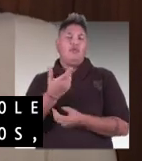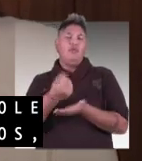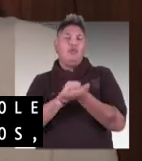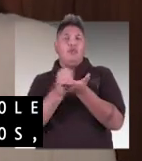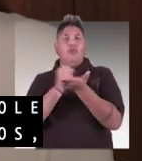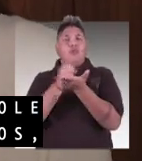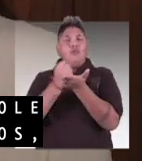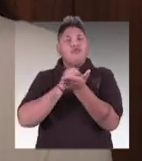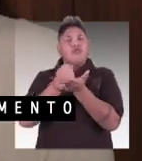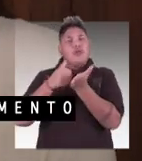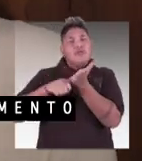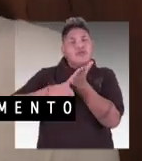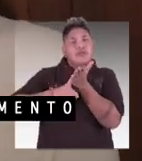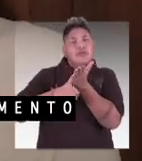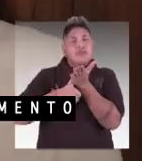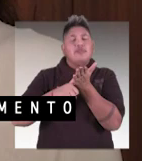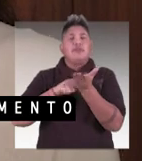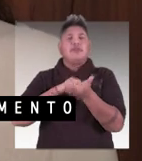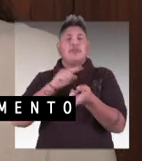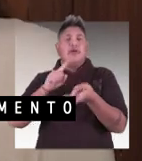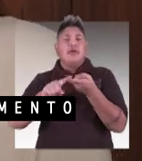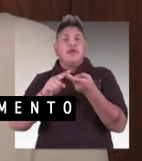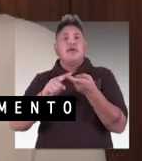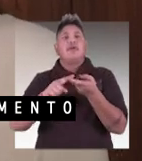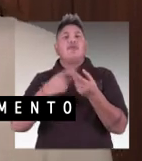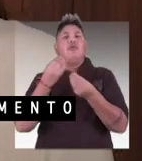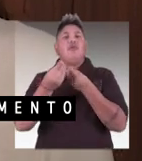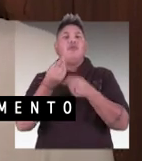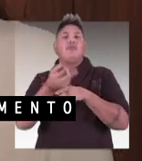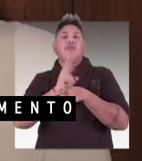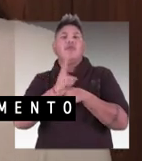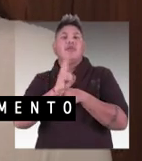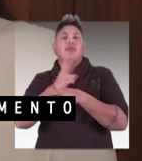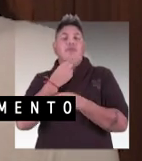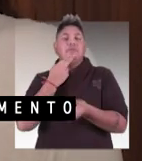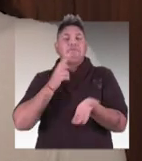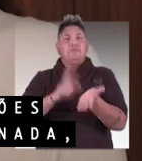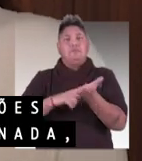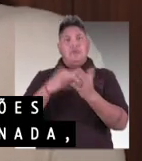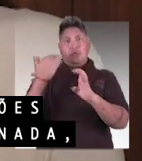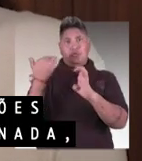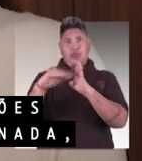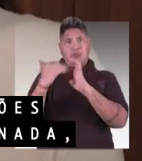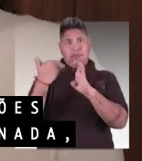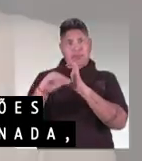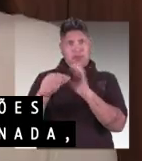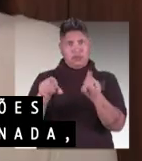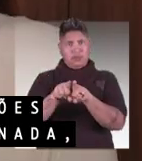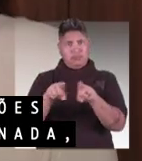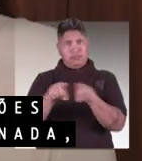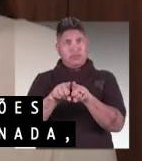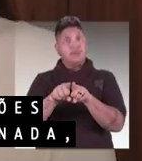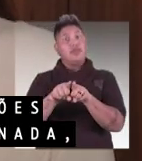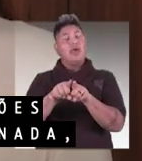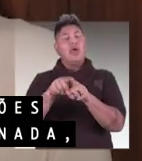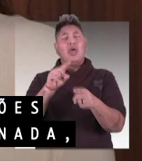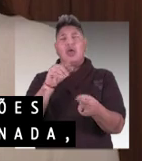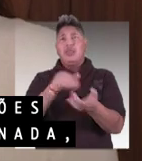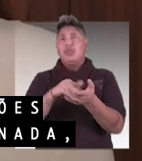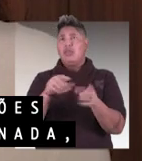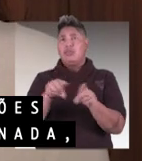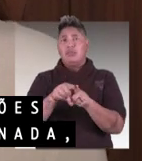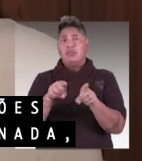dados biométricos, em função do monitoramento de correios, de e-mails, há questões